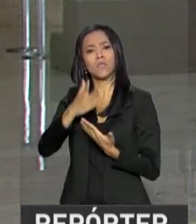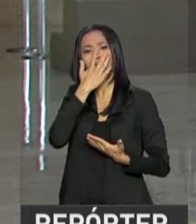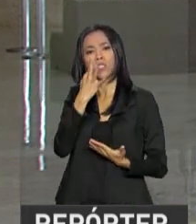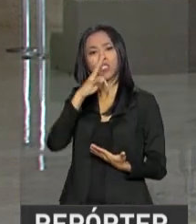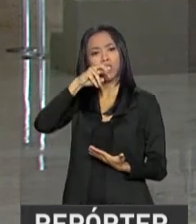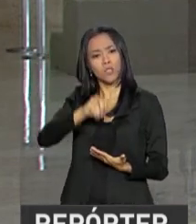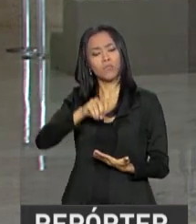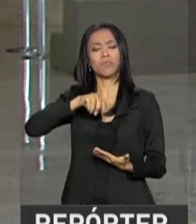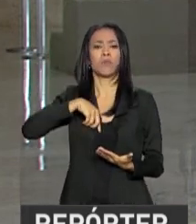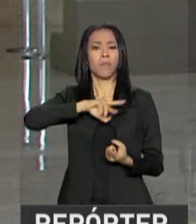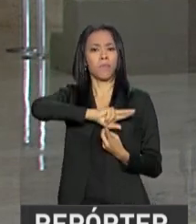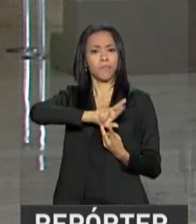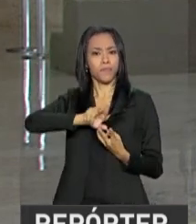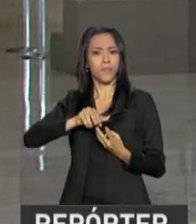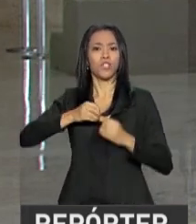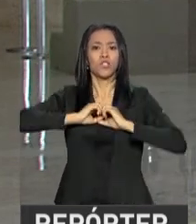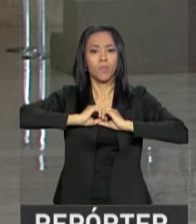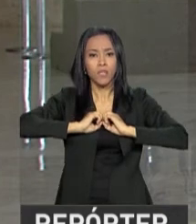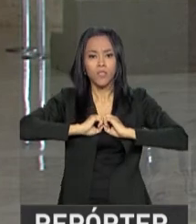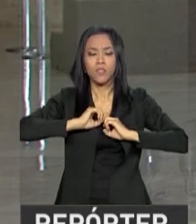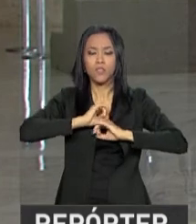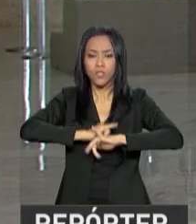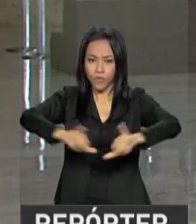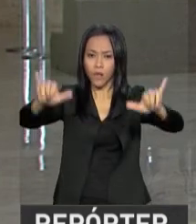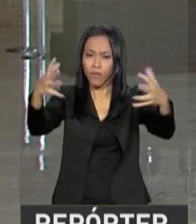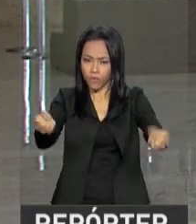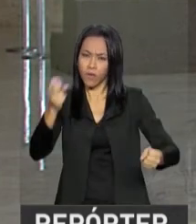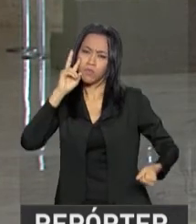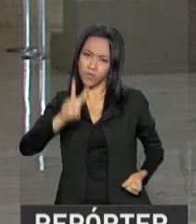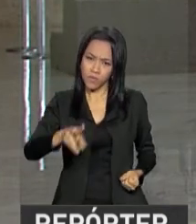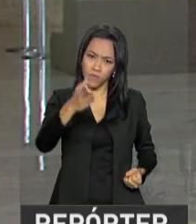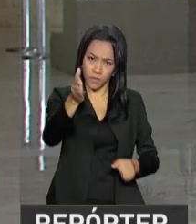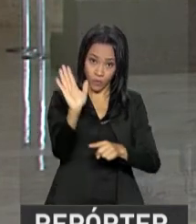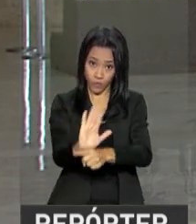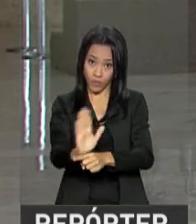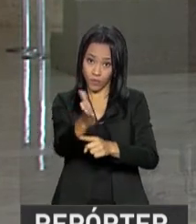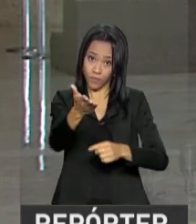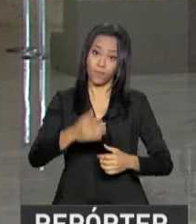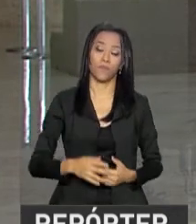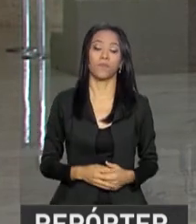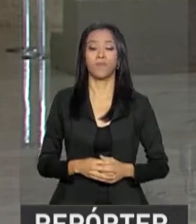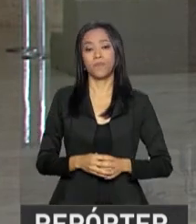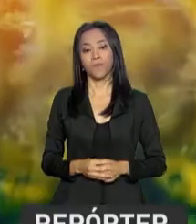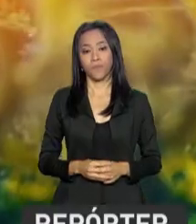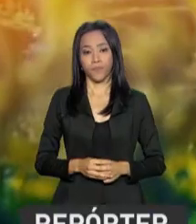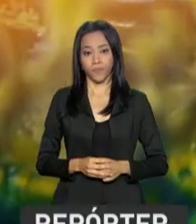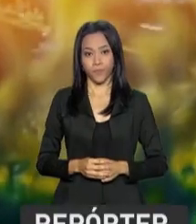produtos para diferentes mídias nós vamos assistir agora um trecho do vídeo da campanha